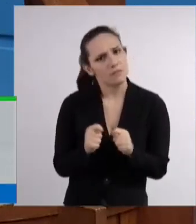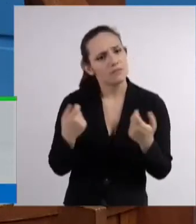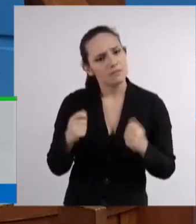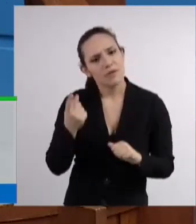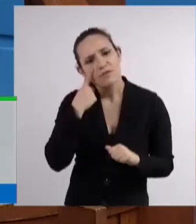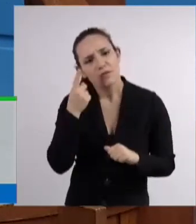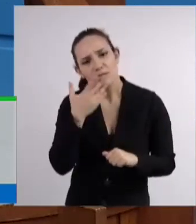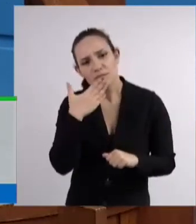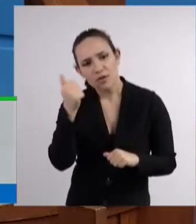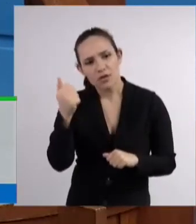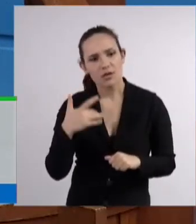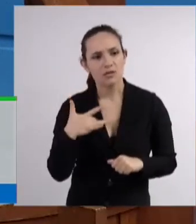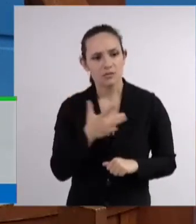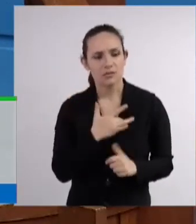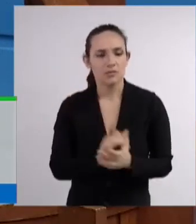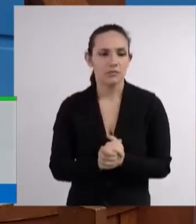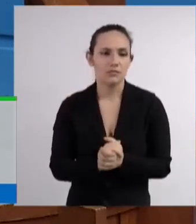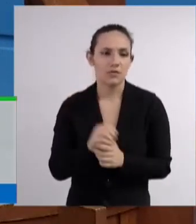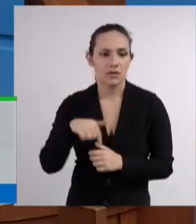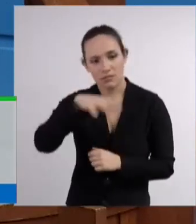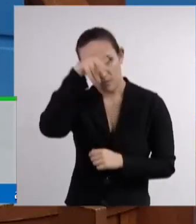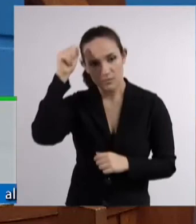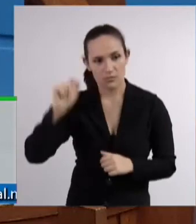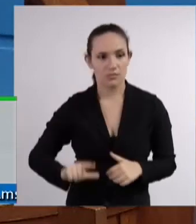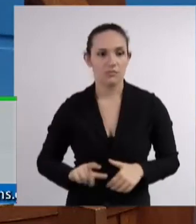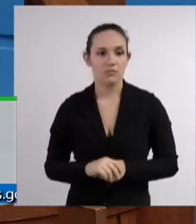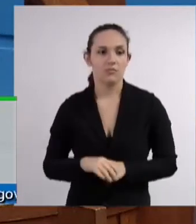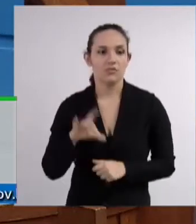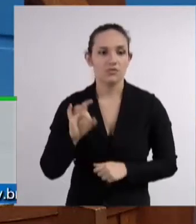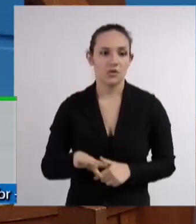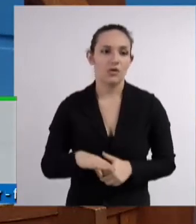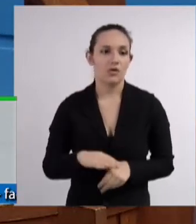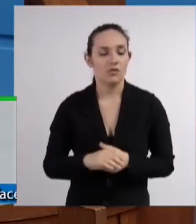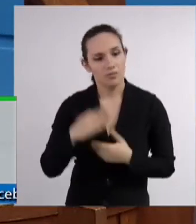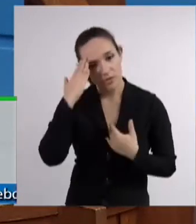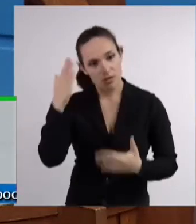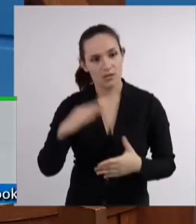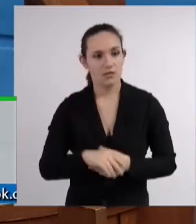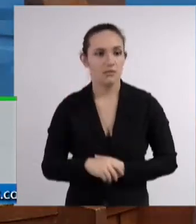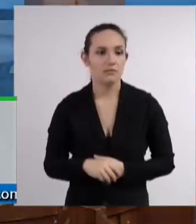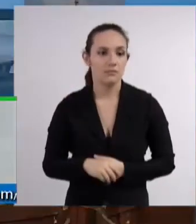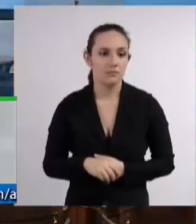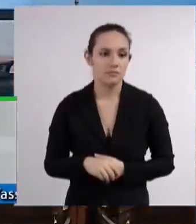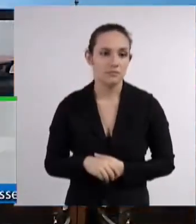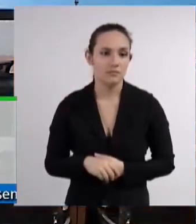a melhoria na saúde do Mato Grosso do Sul. Era isso. Obrigado.